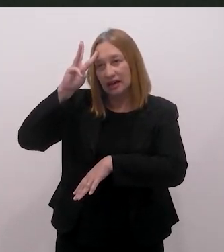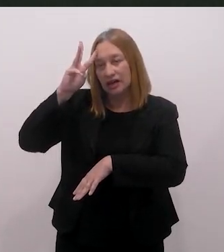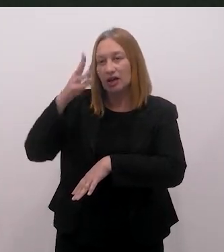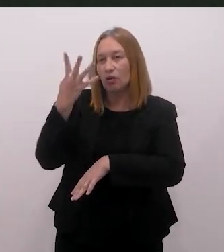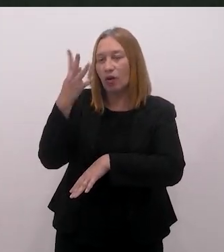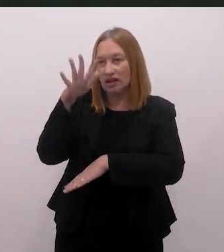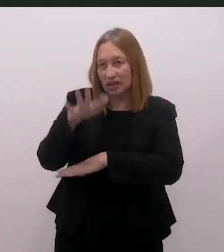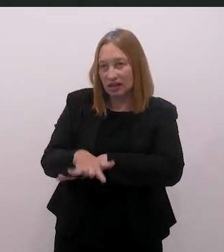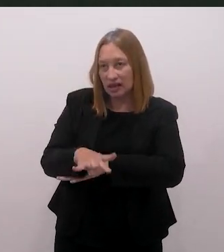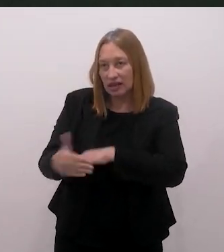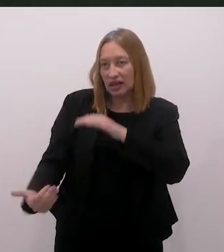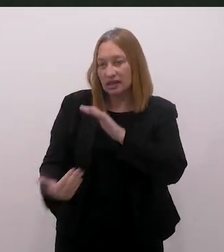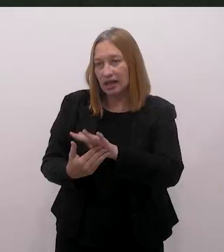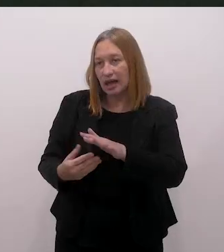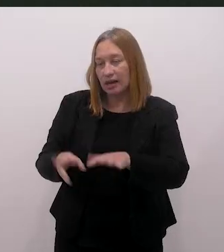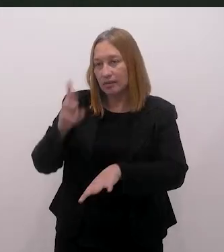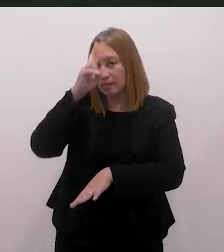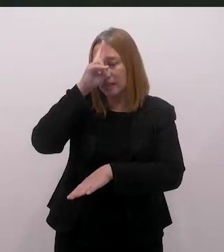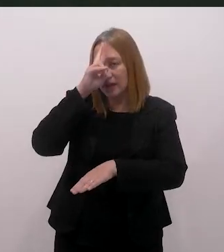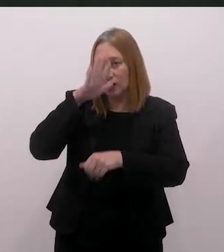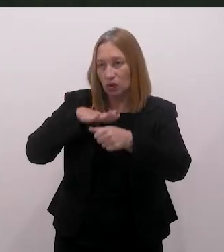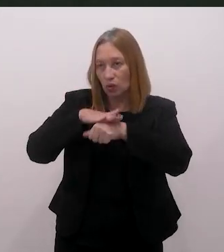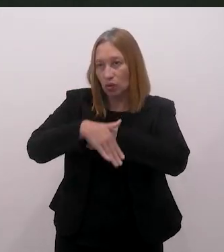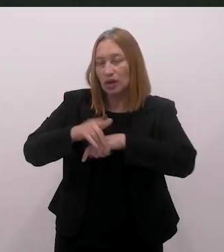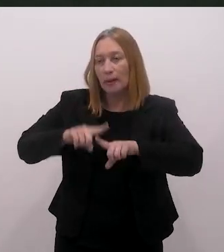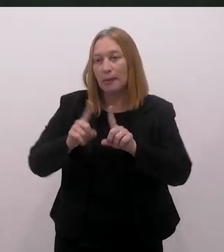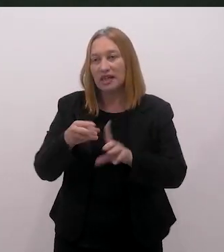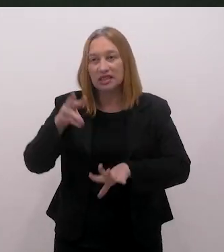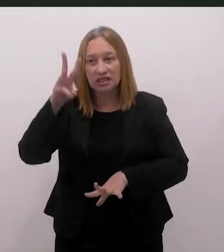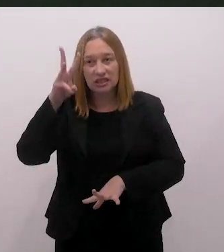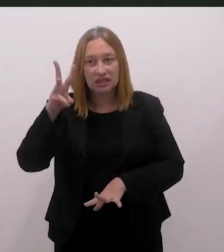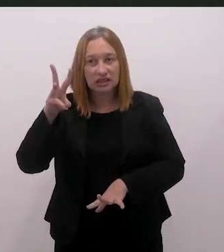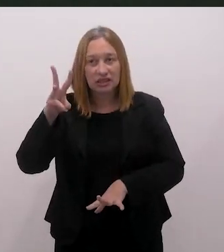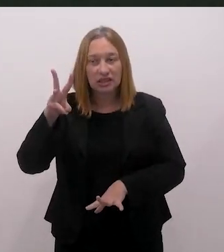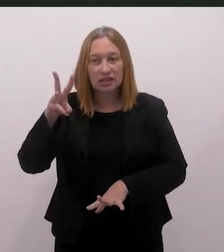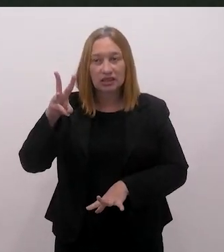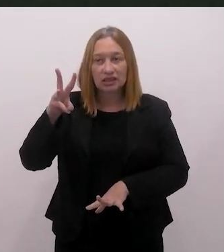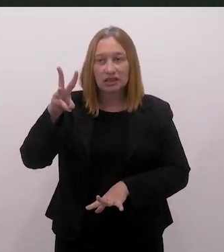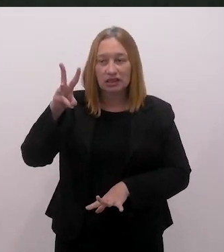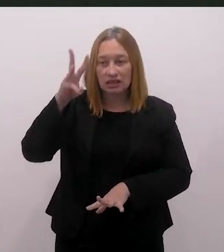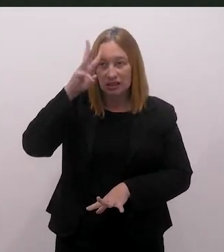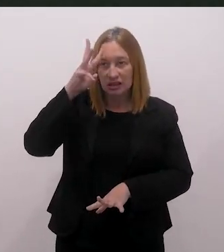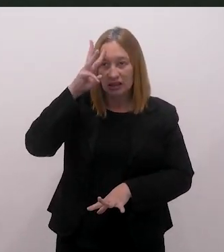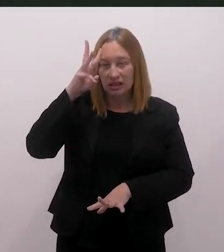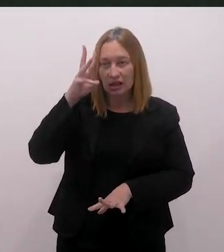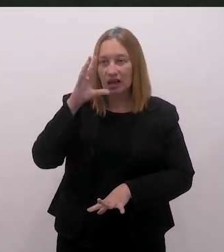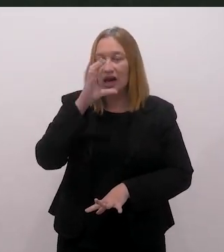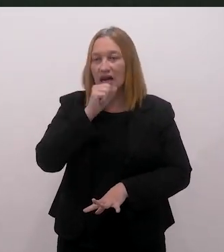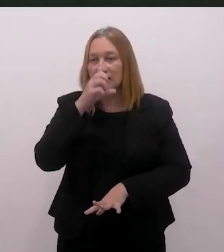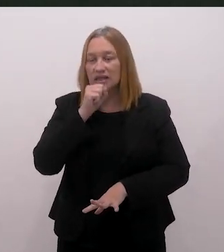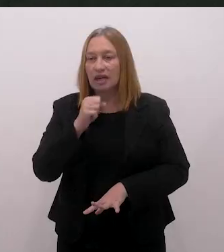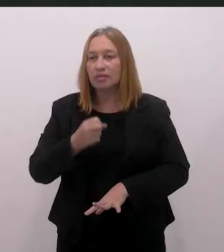gente abre um pouco mais tarde. Abre 4 horas da tarde e vai até meia-noite. Mas de terça a sábado, a gente trabalha